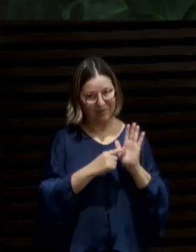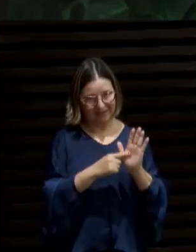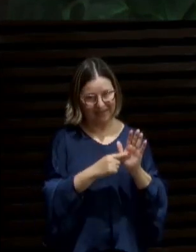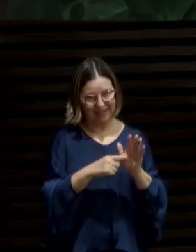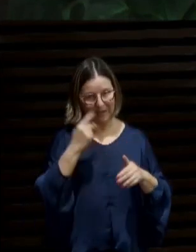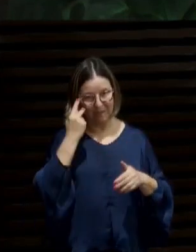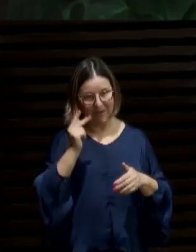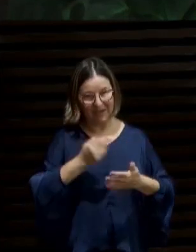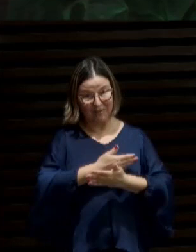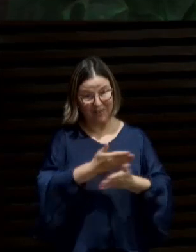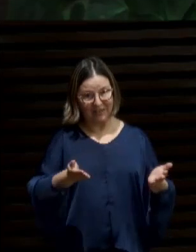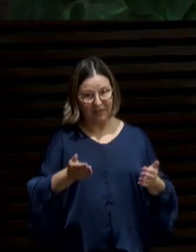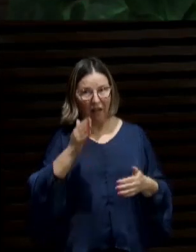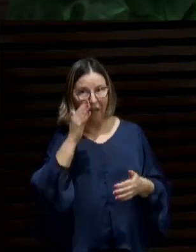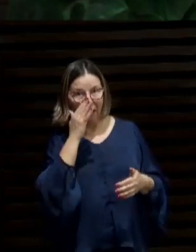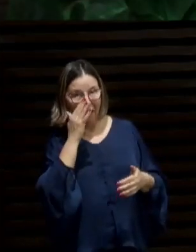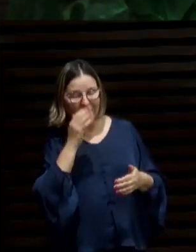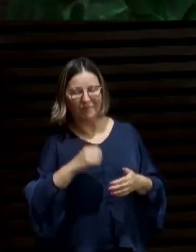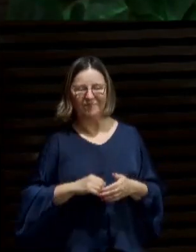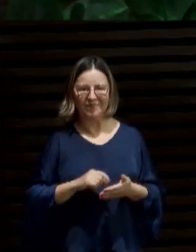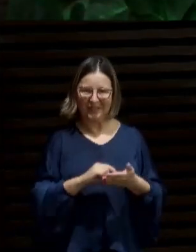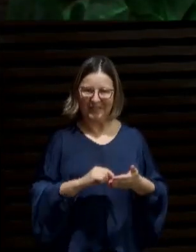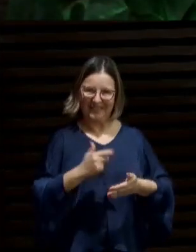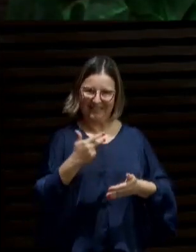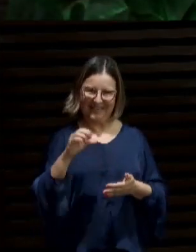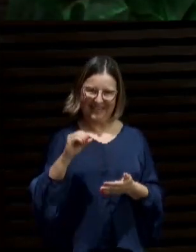para que vos maravilheis. E o verso 30.